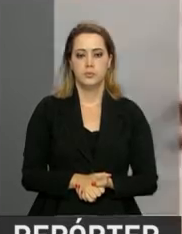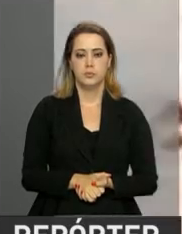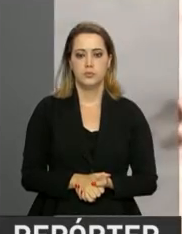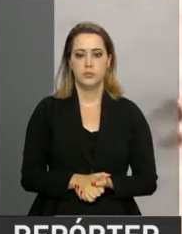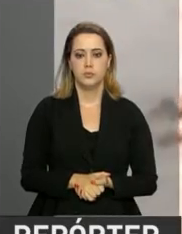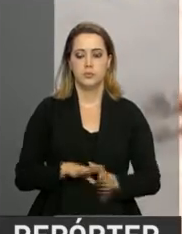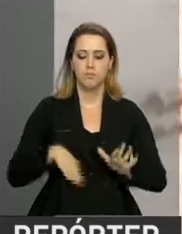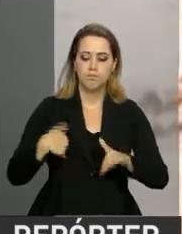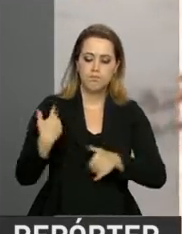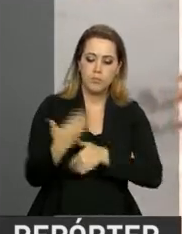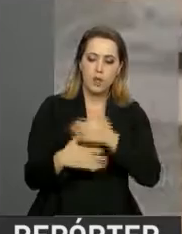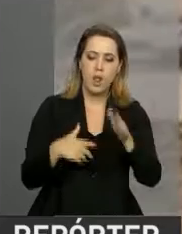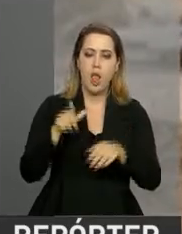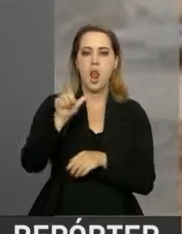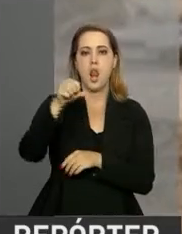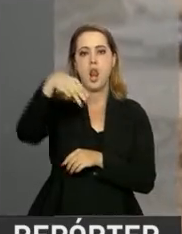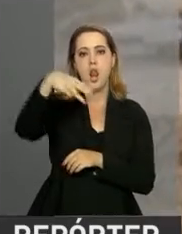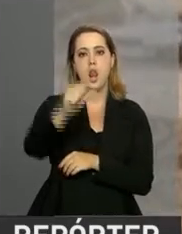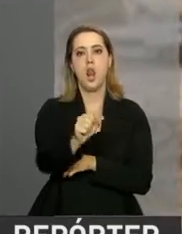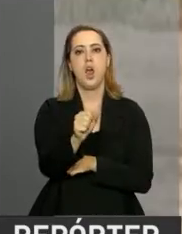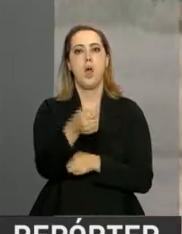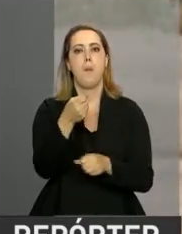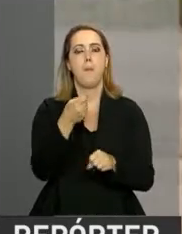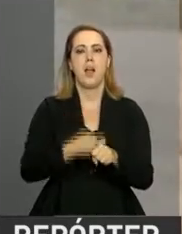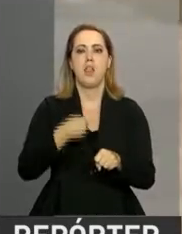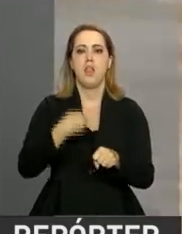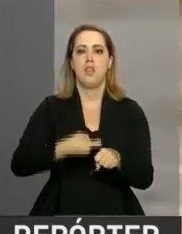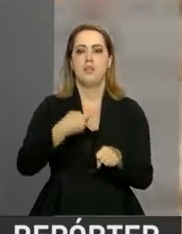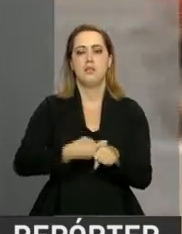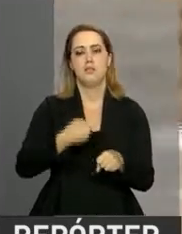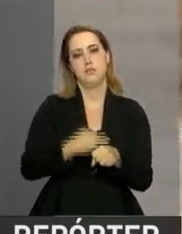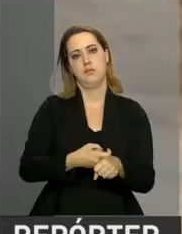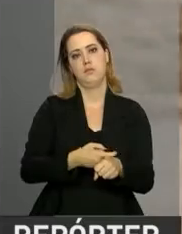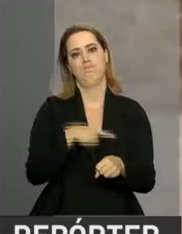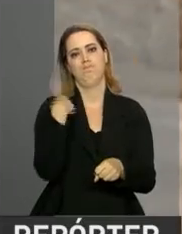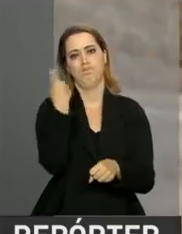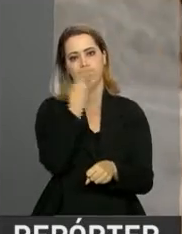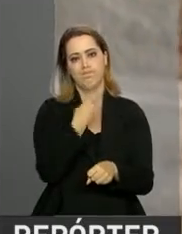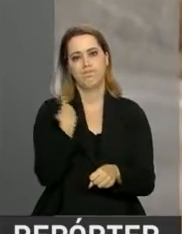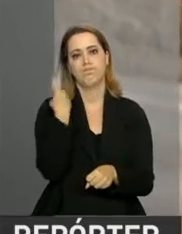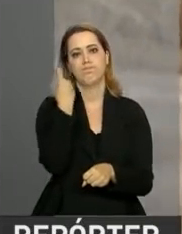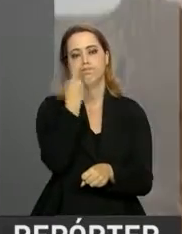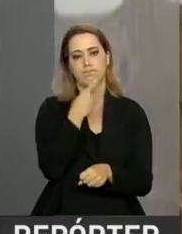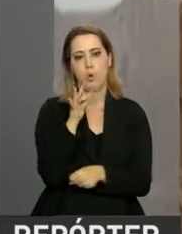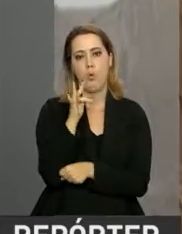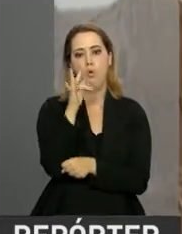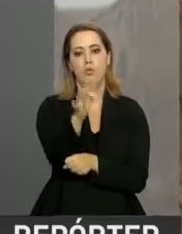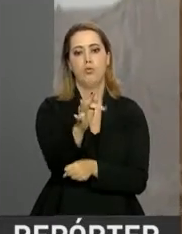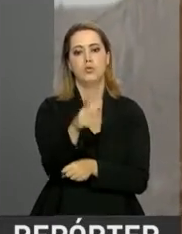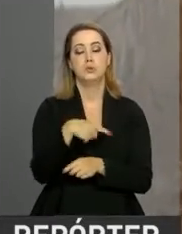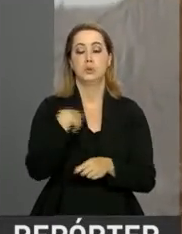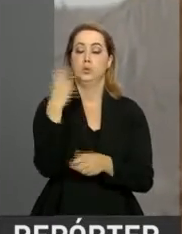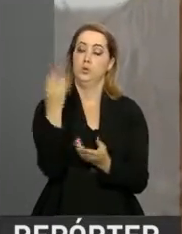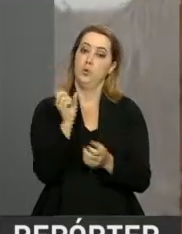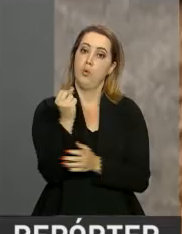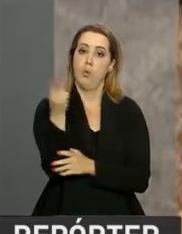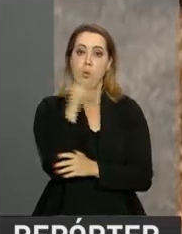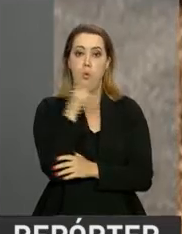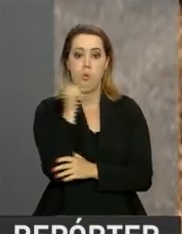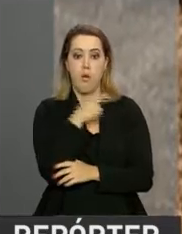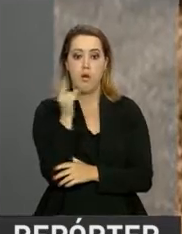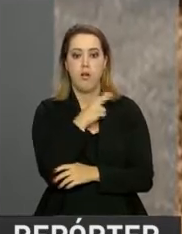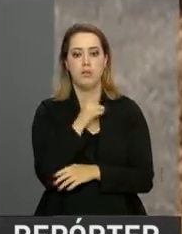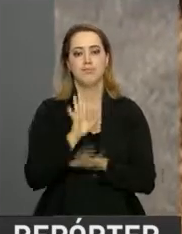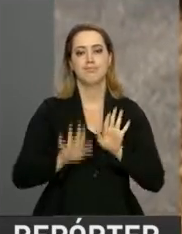À medida em que a lama endurecia, o trabalho da hora deu lugar ao trabalho futuro. Para alguns, providências rápidas. Para